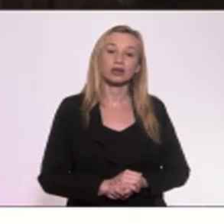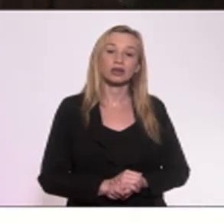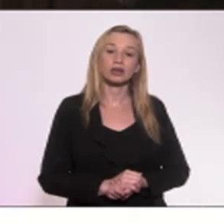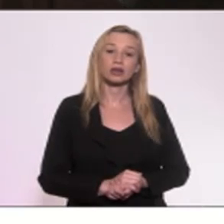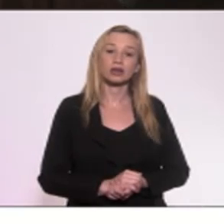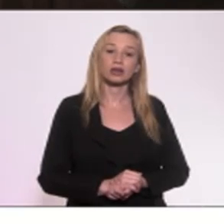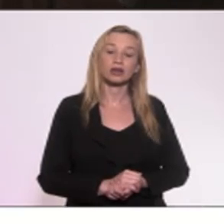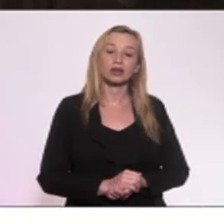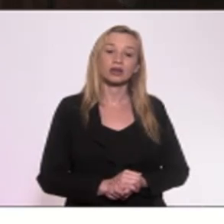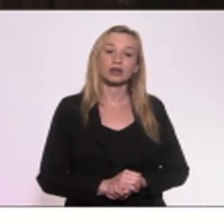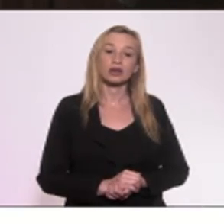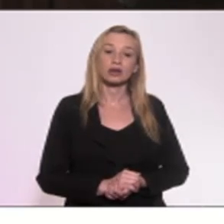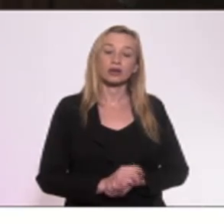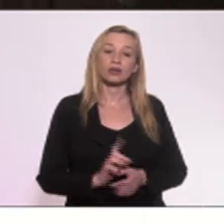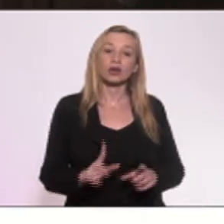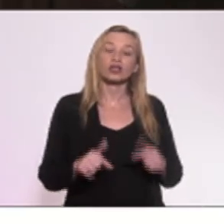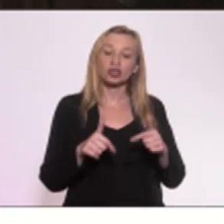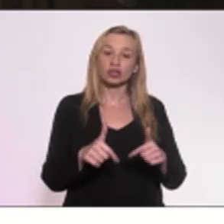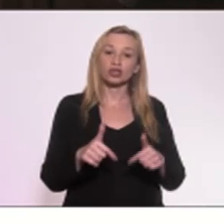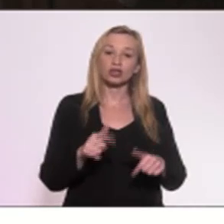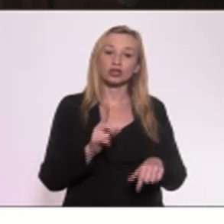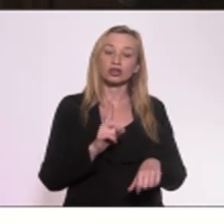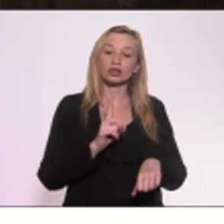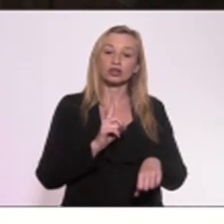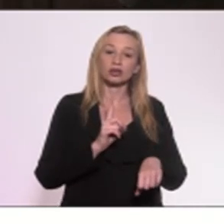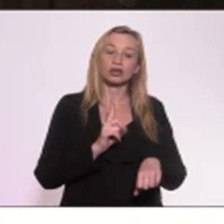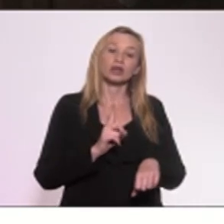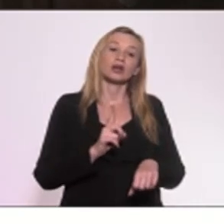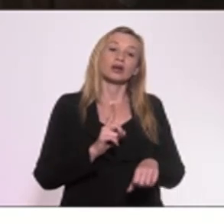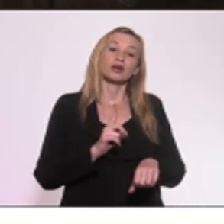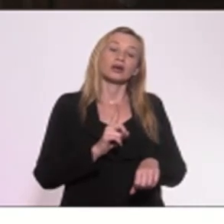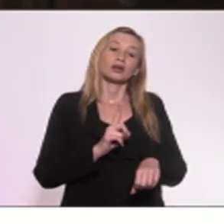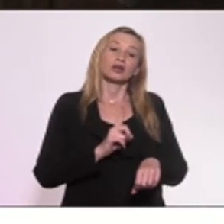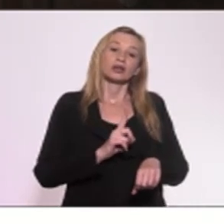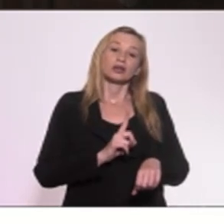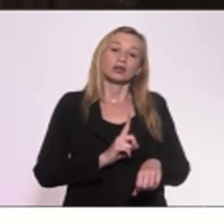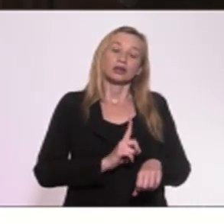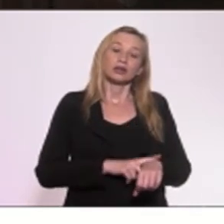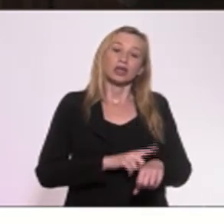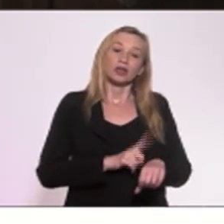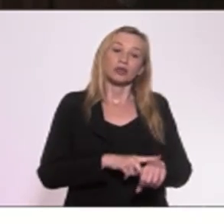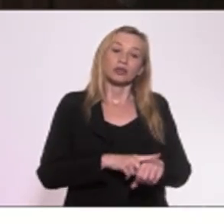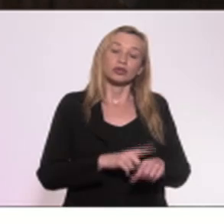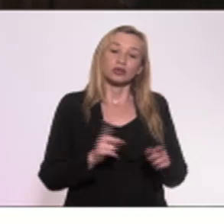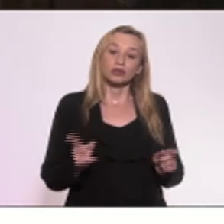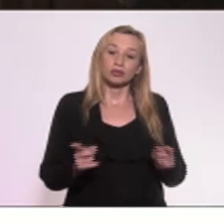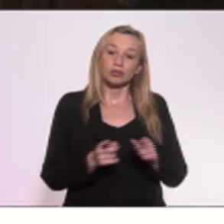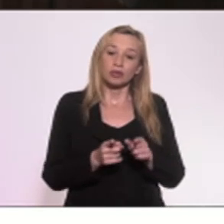mas tem pelo menos uma simbologia de que